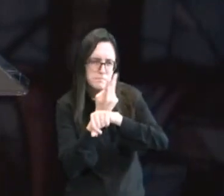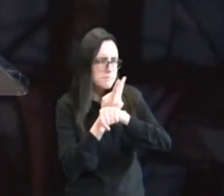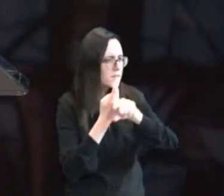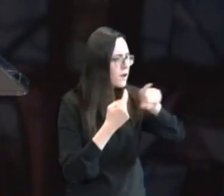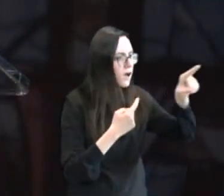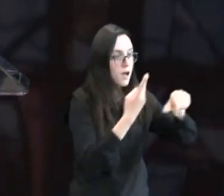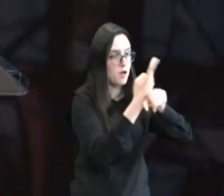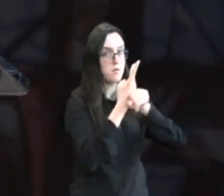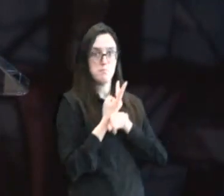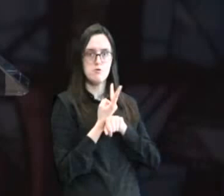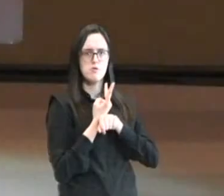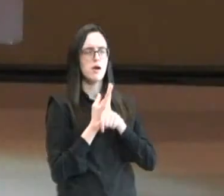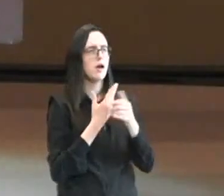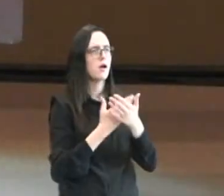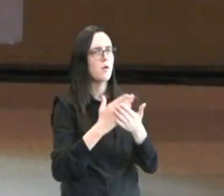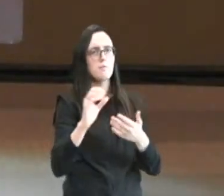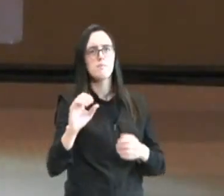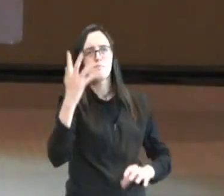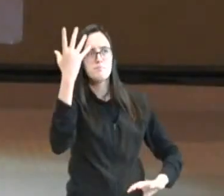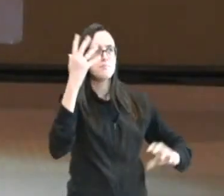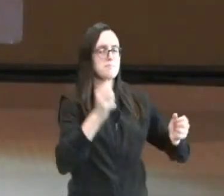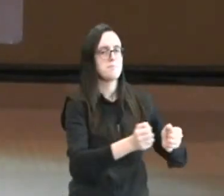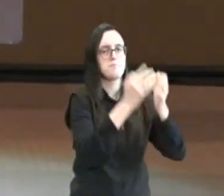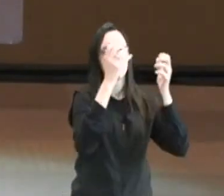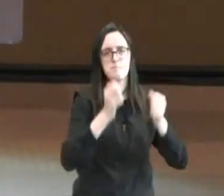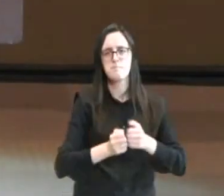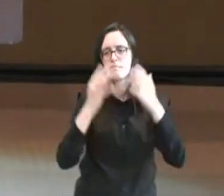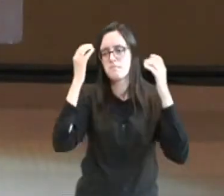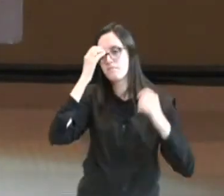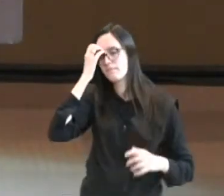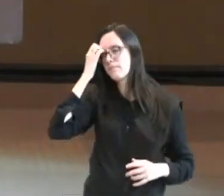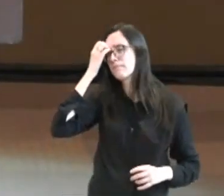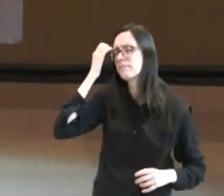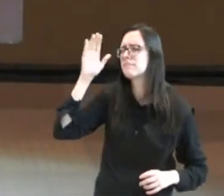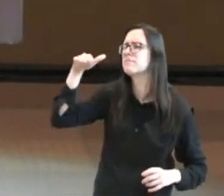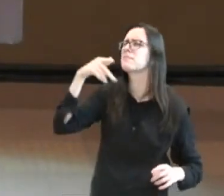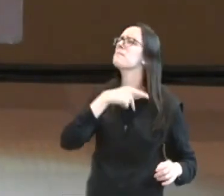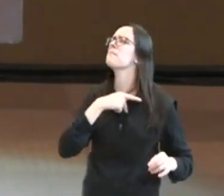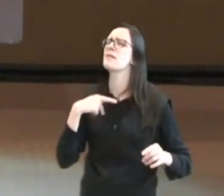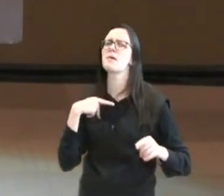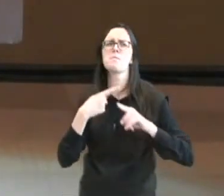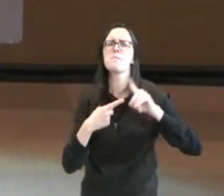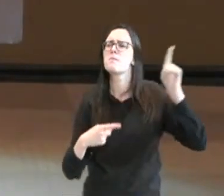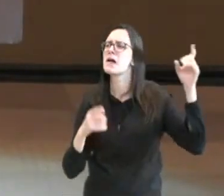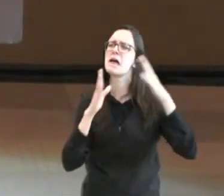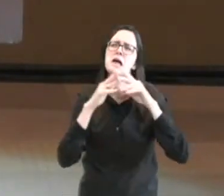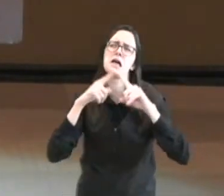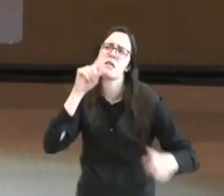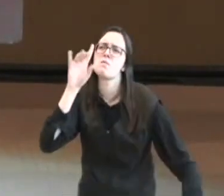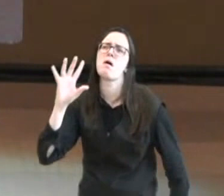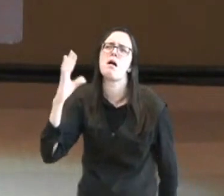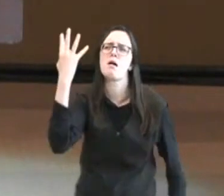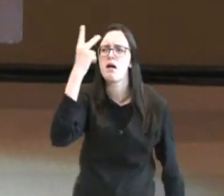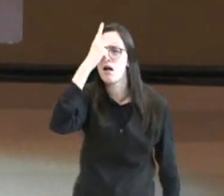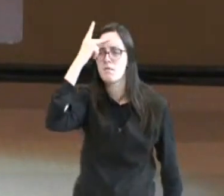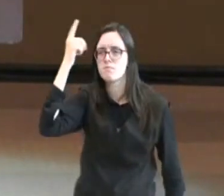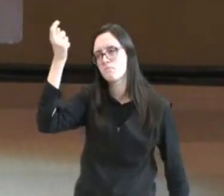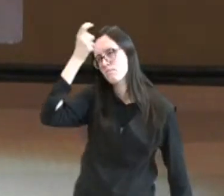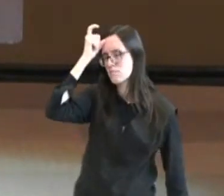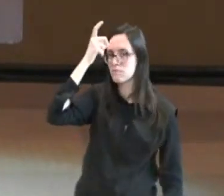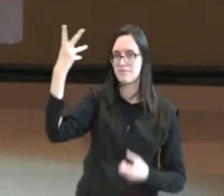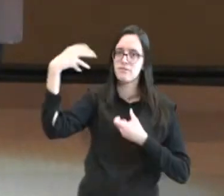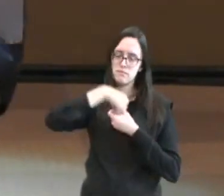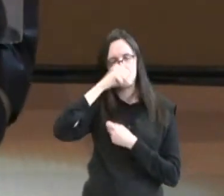sinais e prodígios. Outro dia perguntaram, pastor, por que na nossa igreja lá não acontece pessoas